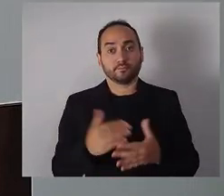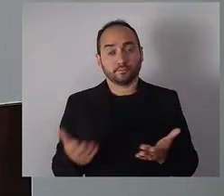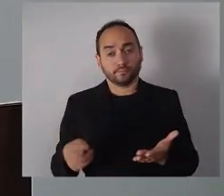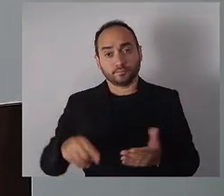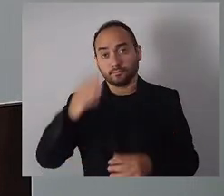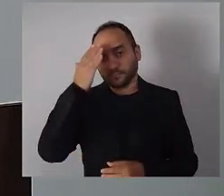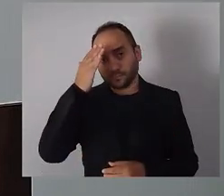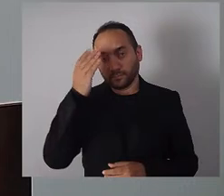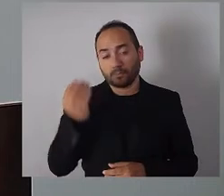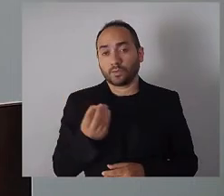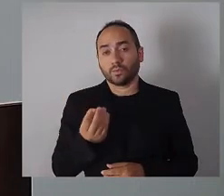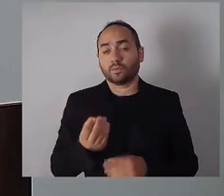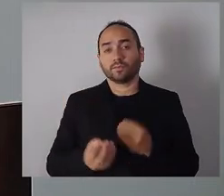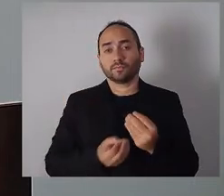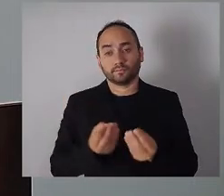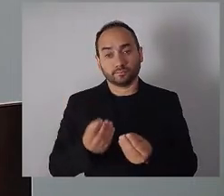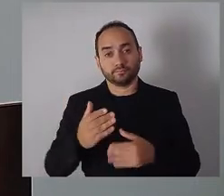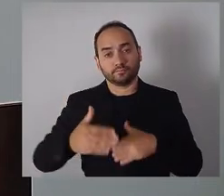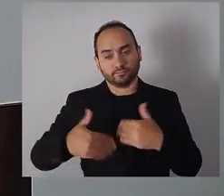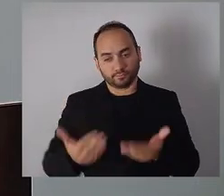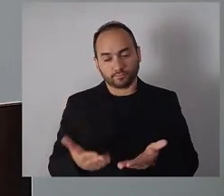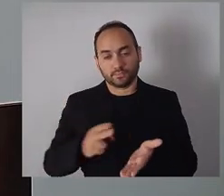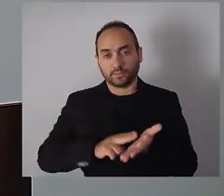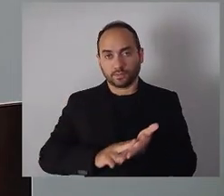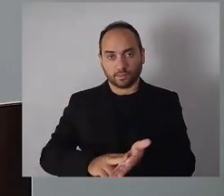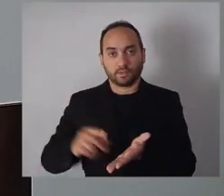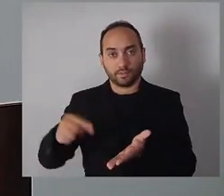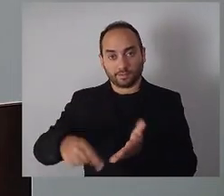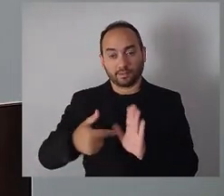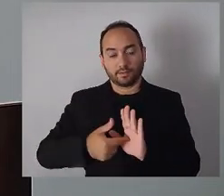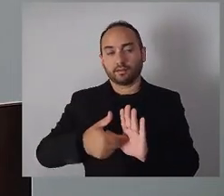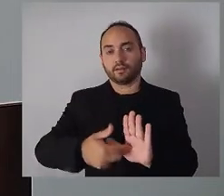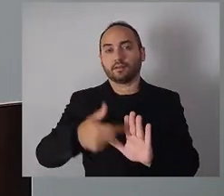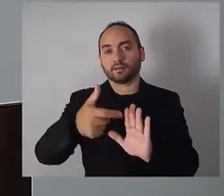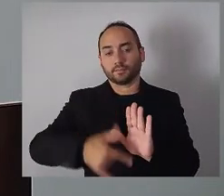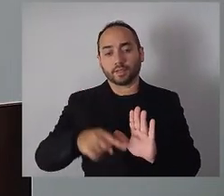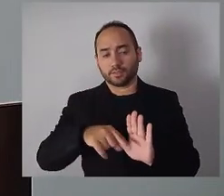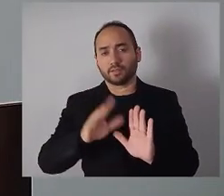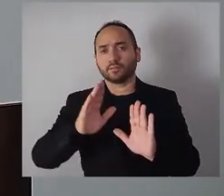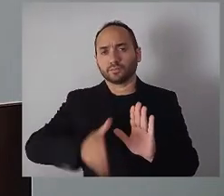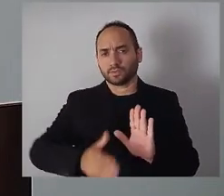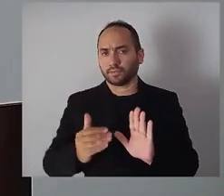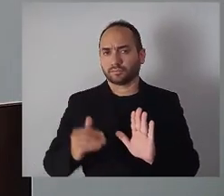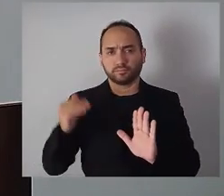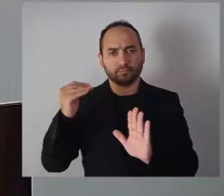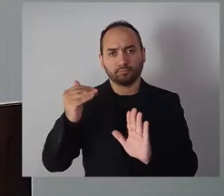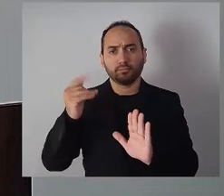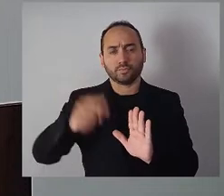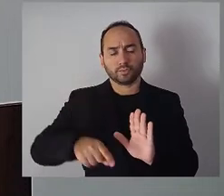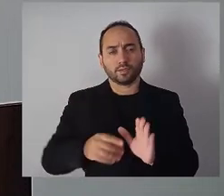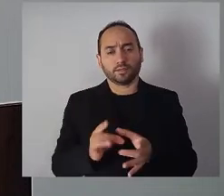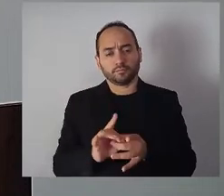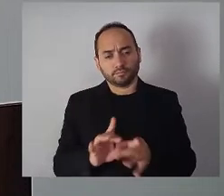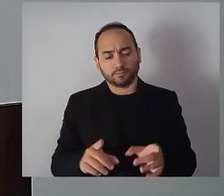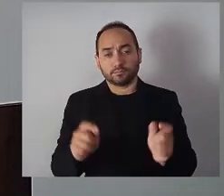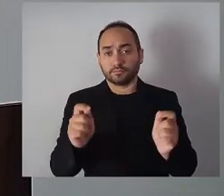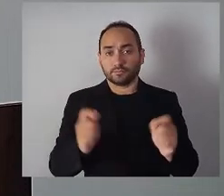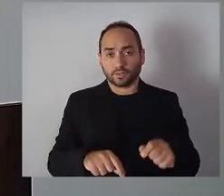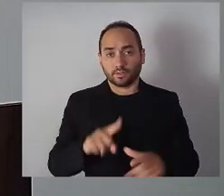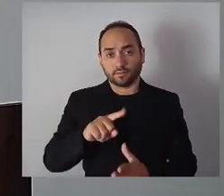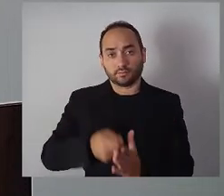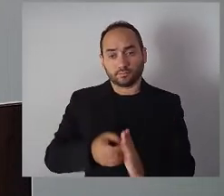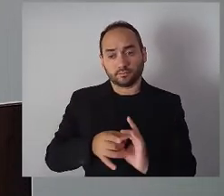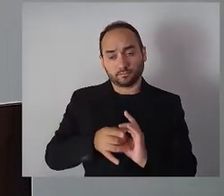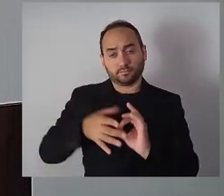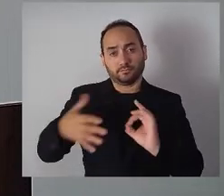entendeu, portanto, que a carta de anuência apresentada já seria suficiente para permitir essa